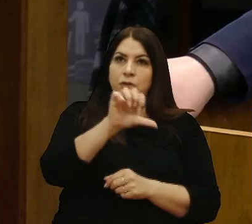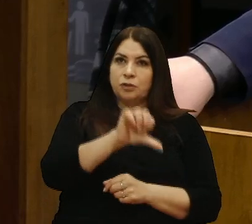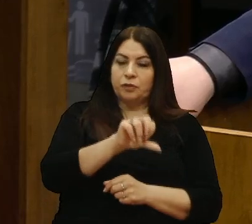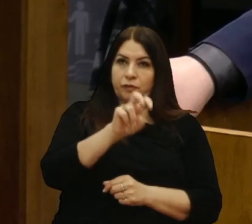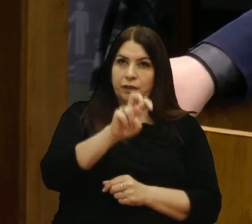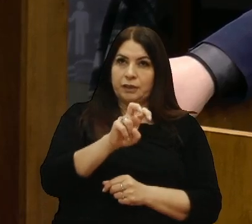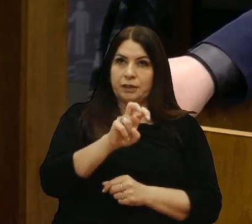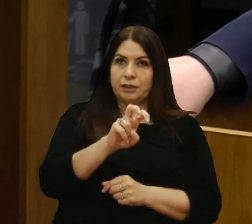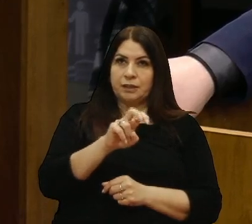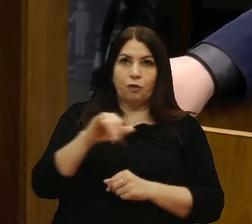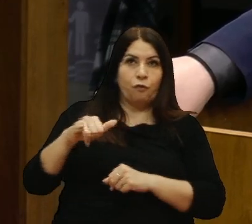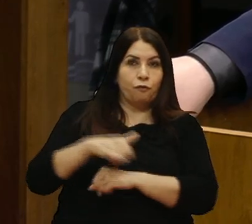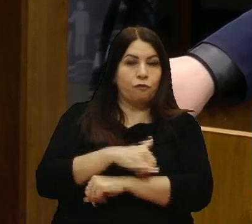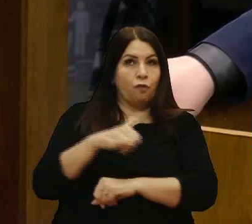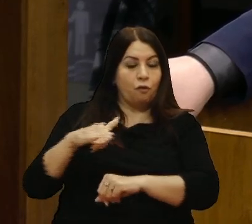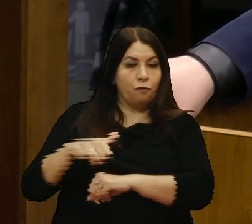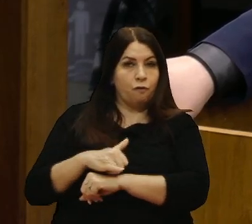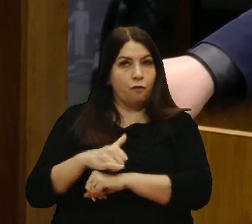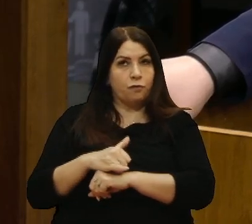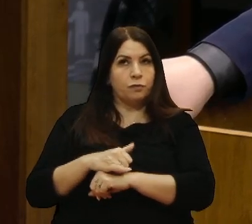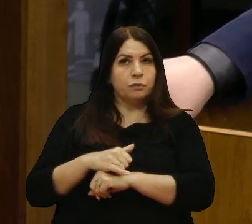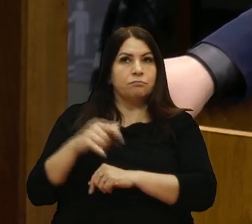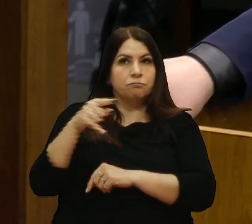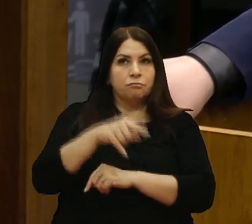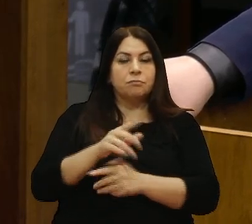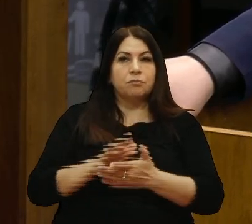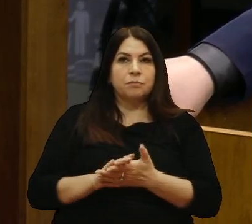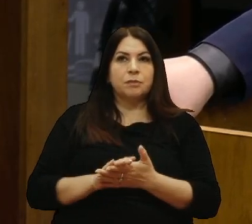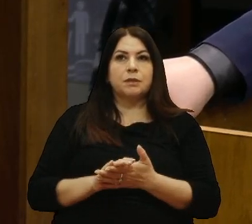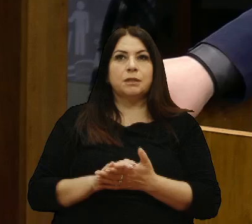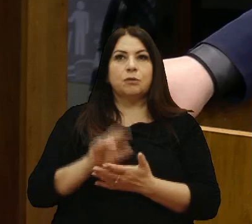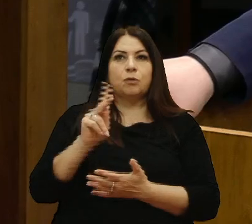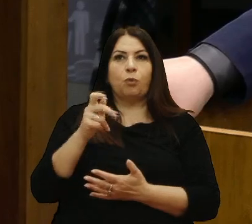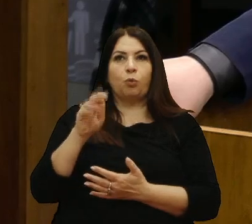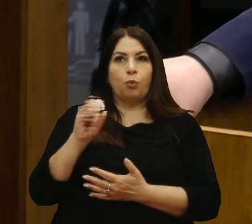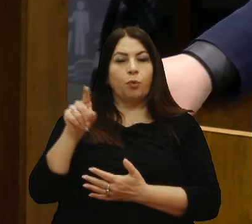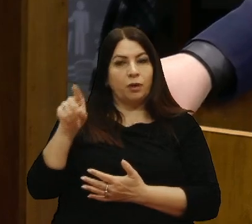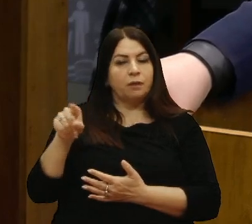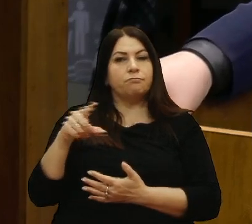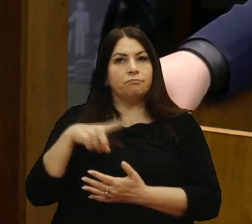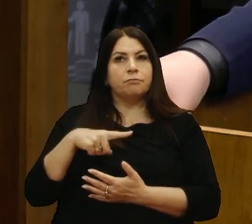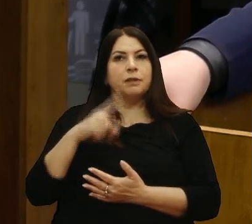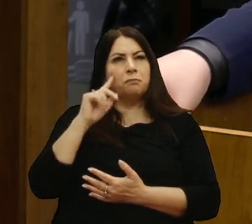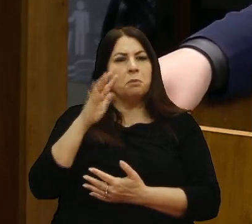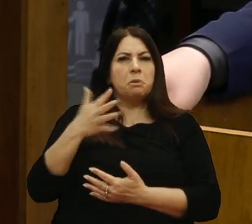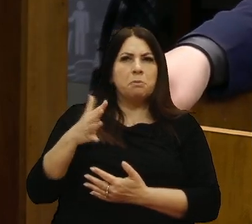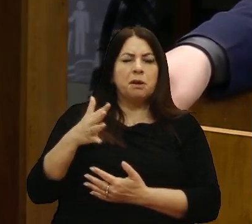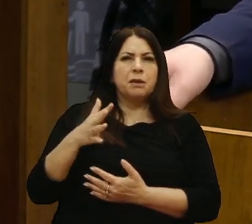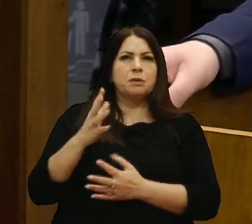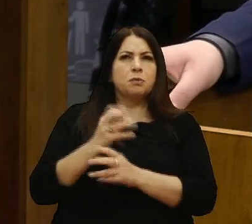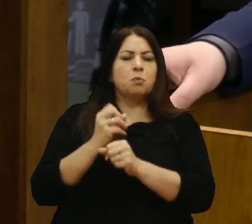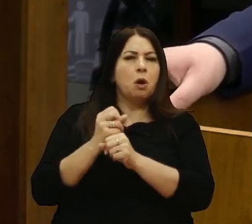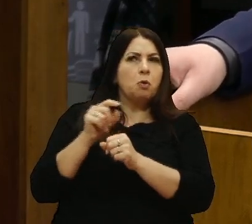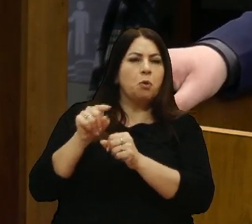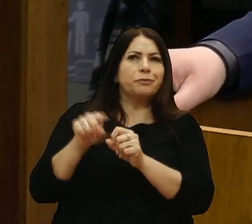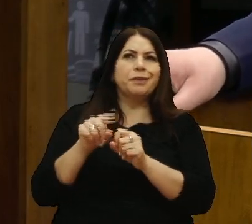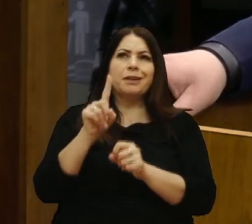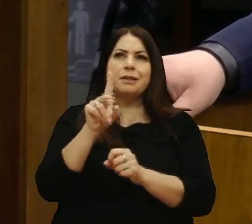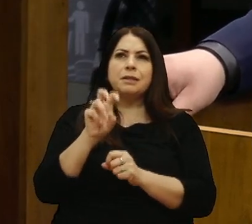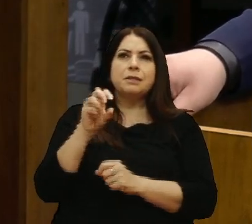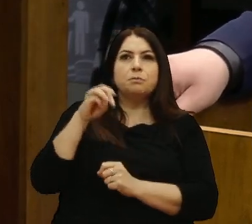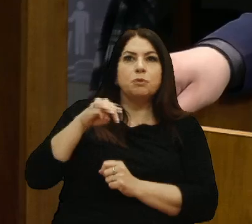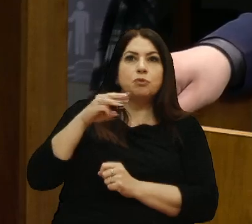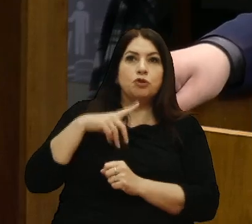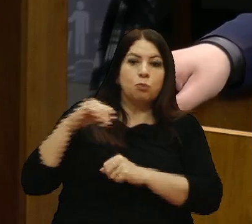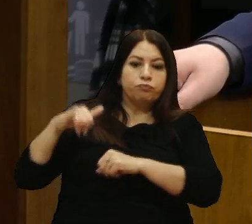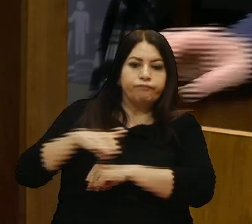95 voos, 95 pousos e decolagens, o aeroporto Hugo Canterjane recebeu. Nós vamos colocar numa média, aí, numa conta de padaria, a cada 15 minutos tinha